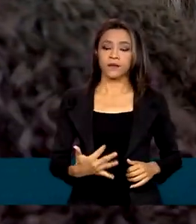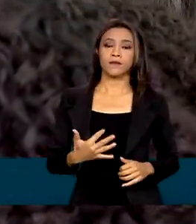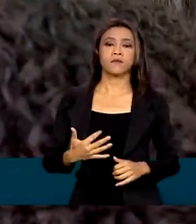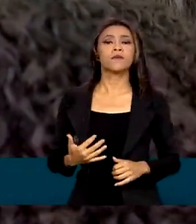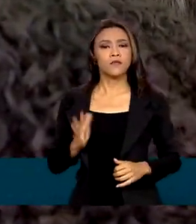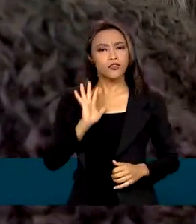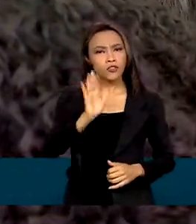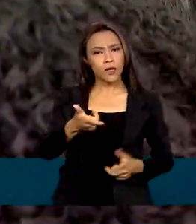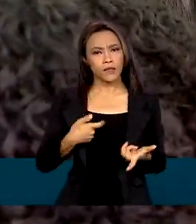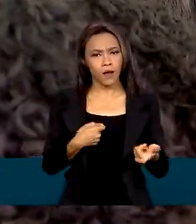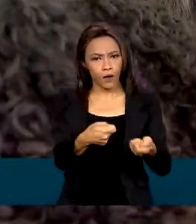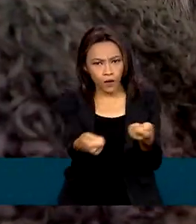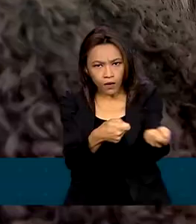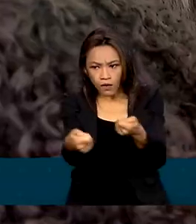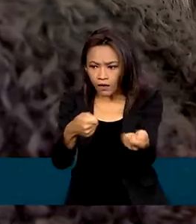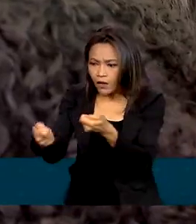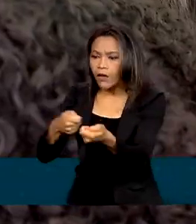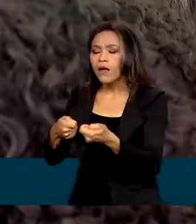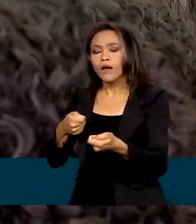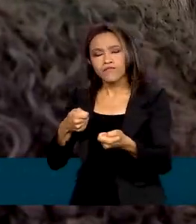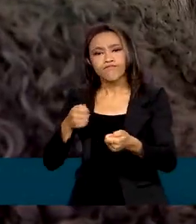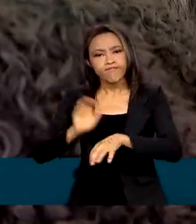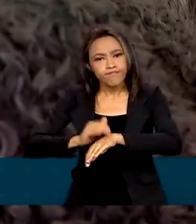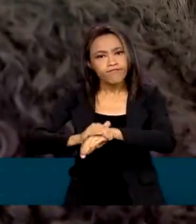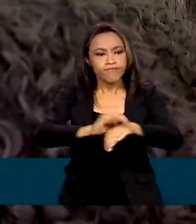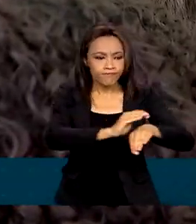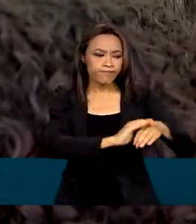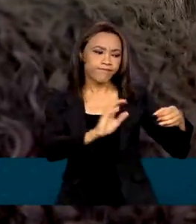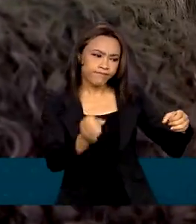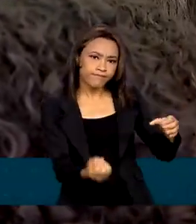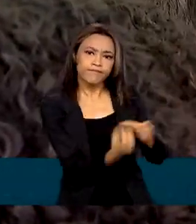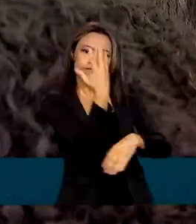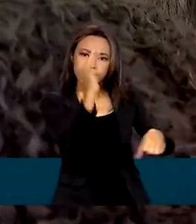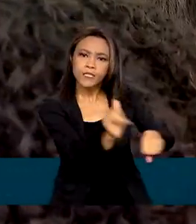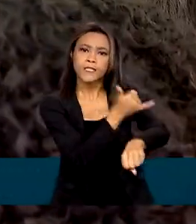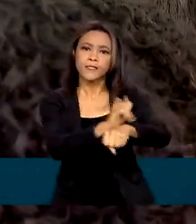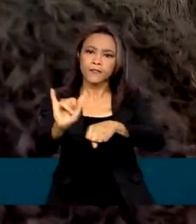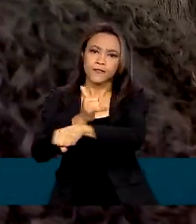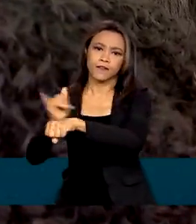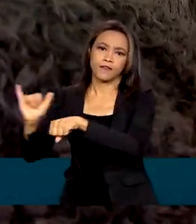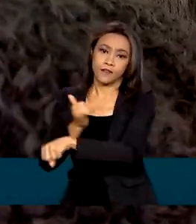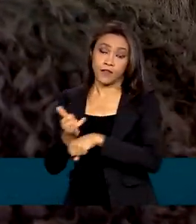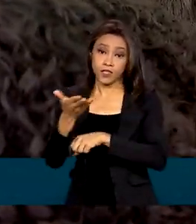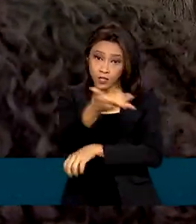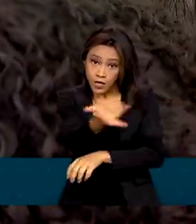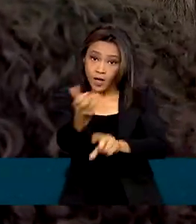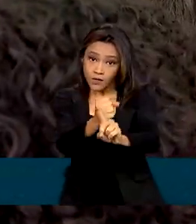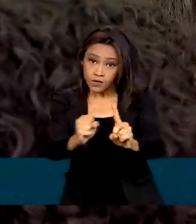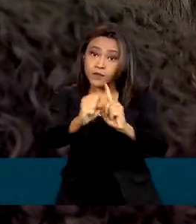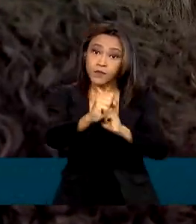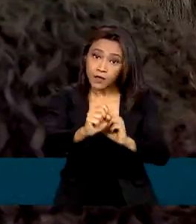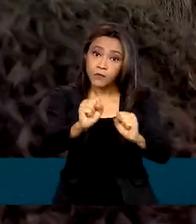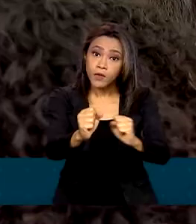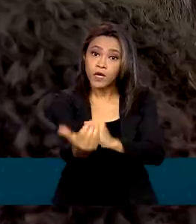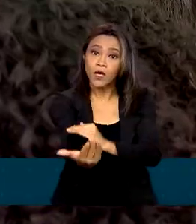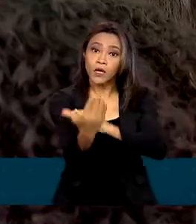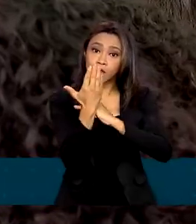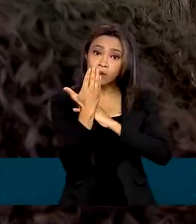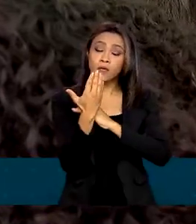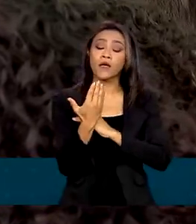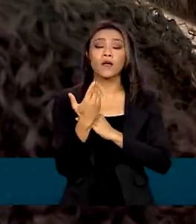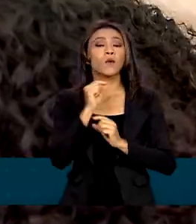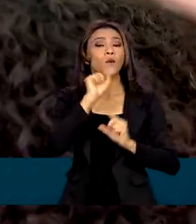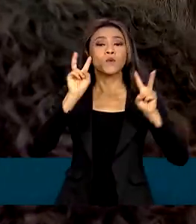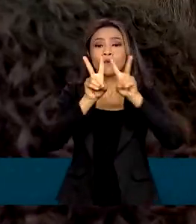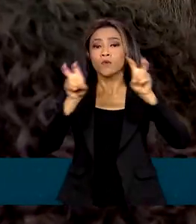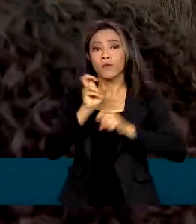sob controle, as ações estão sendo tomadas. A sociedade brasileira pode contribuir muito na vigilância desse